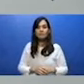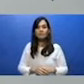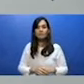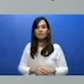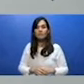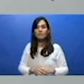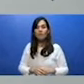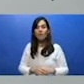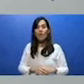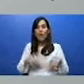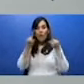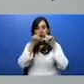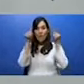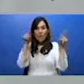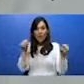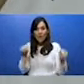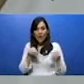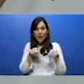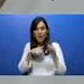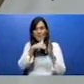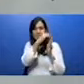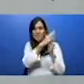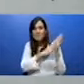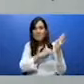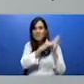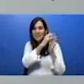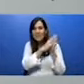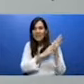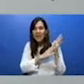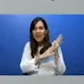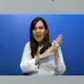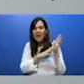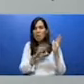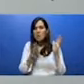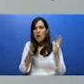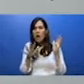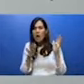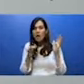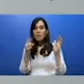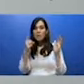quadro, foi pintado entre